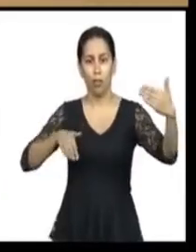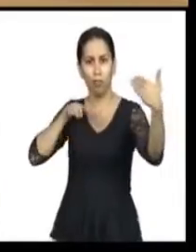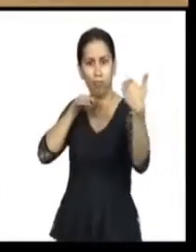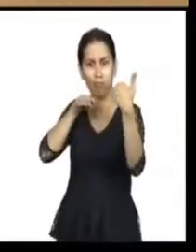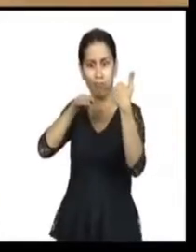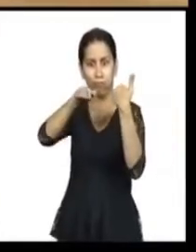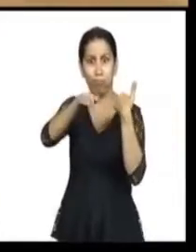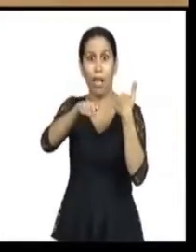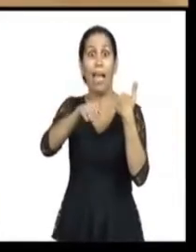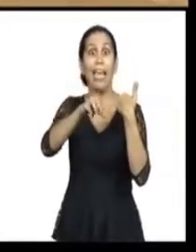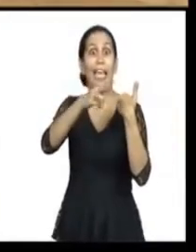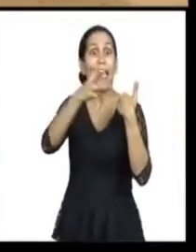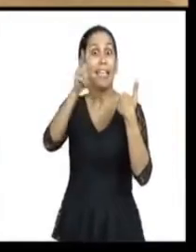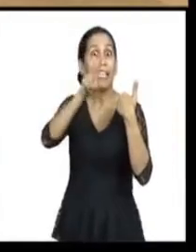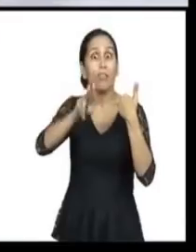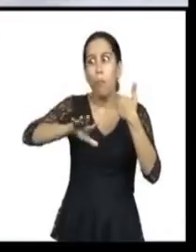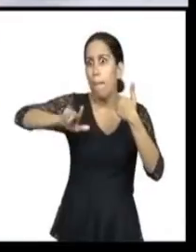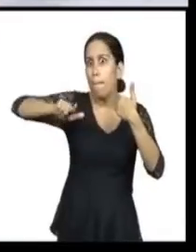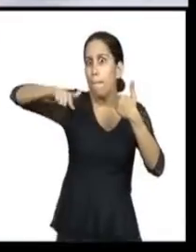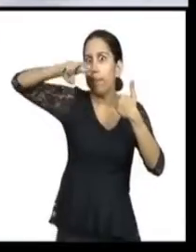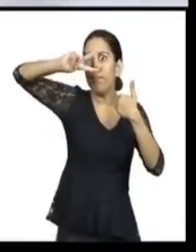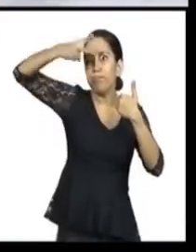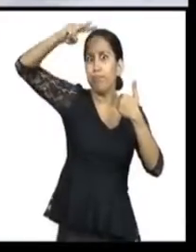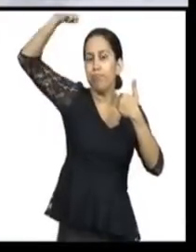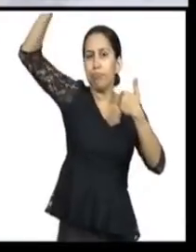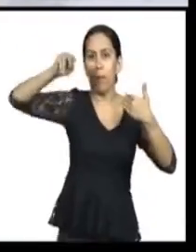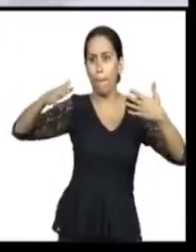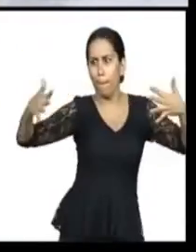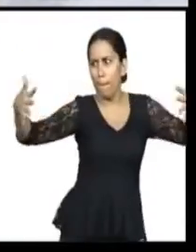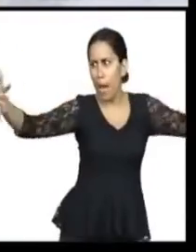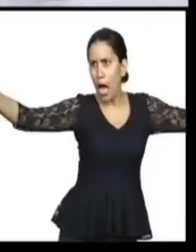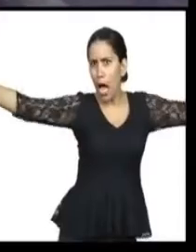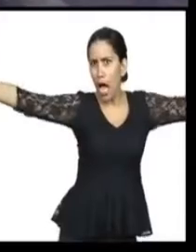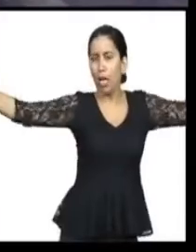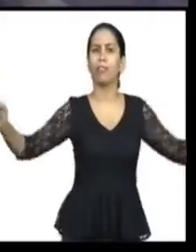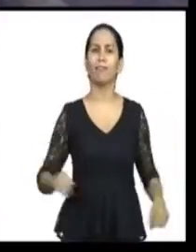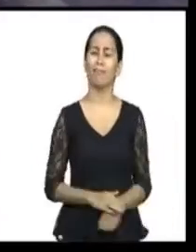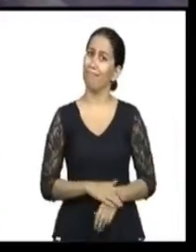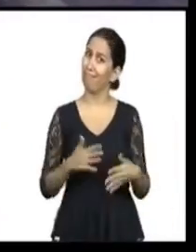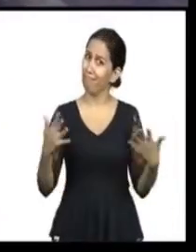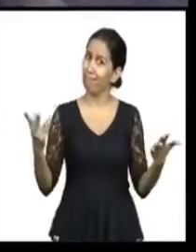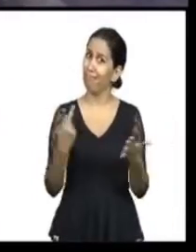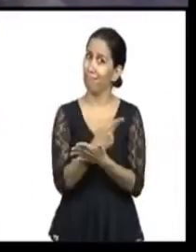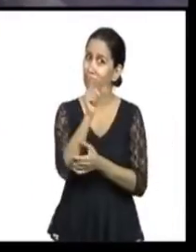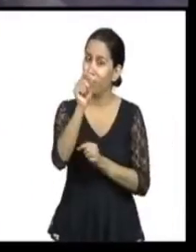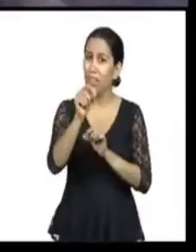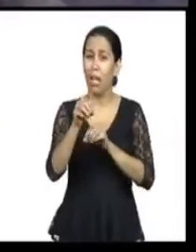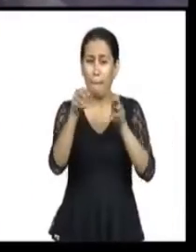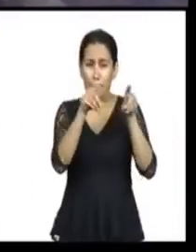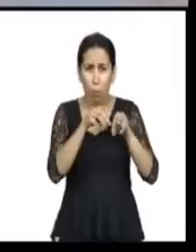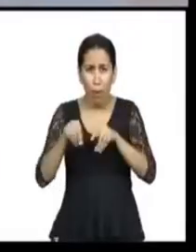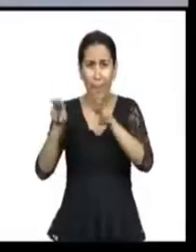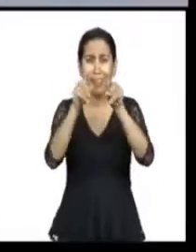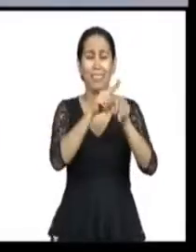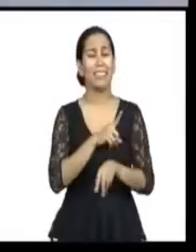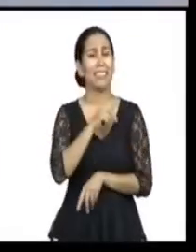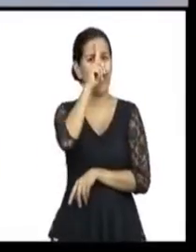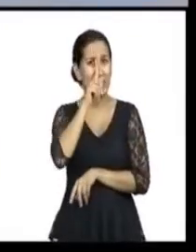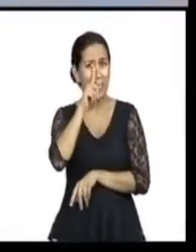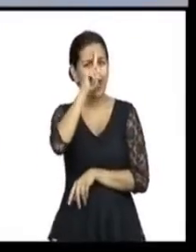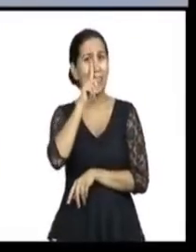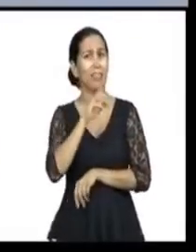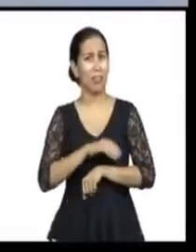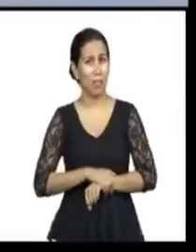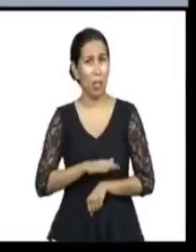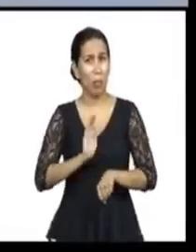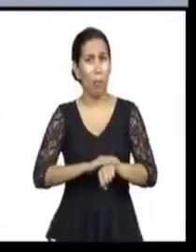vezes maior. A poeira pode ser um perigo, sobretudo nos períodos de seca. Portanto,